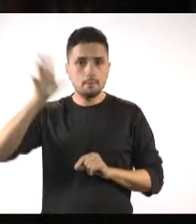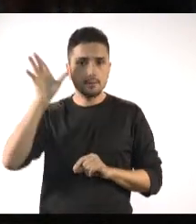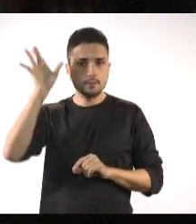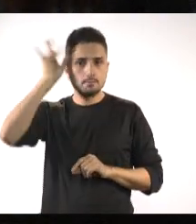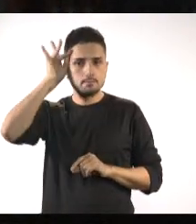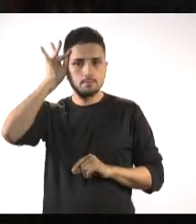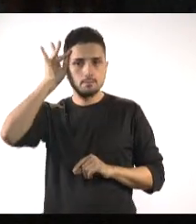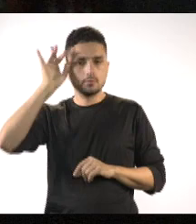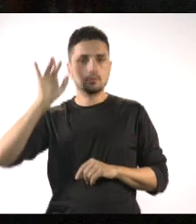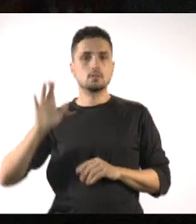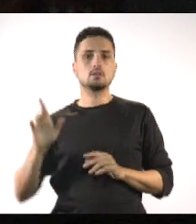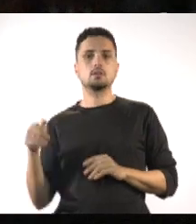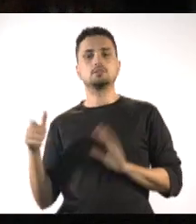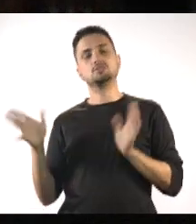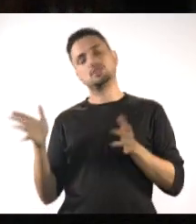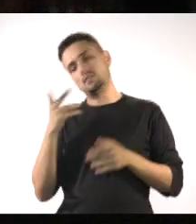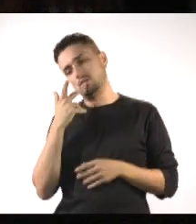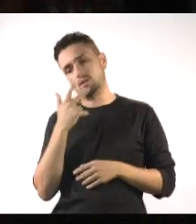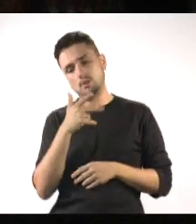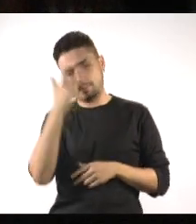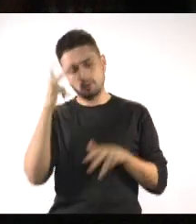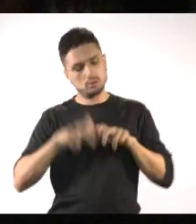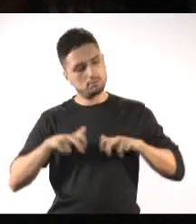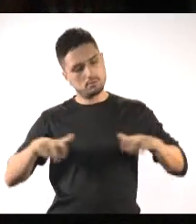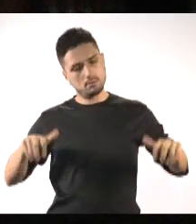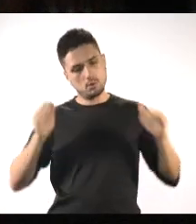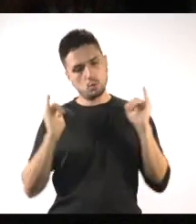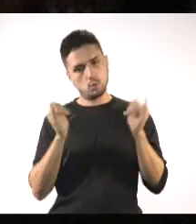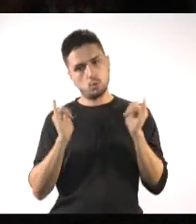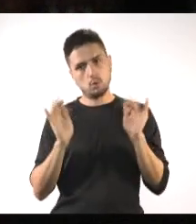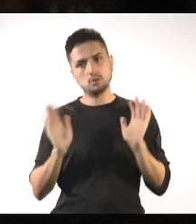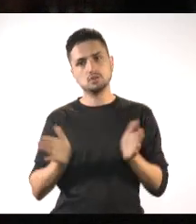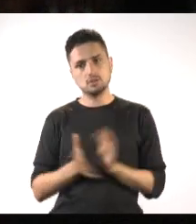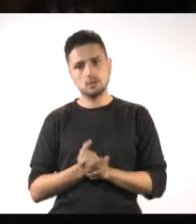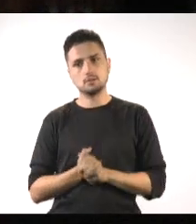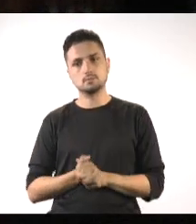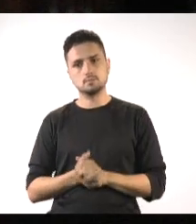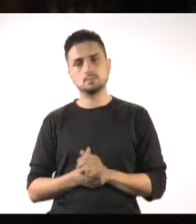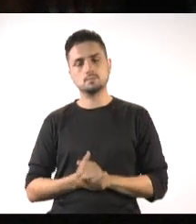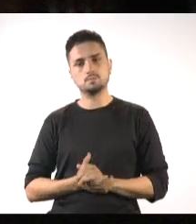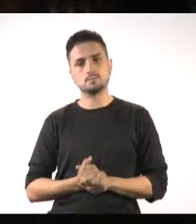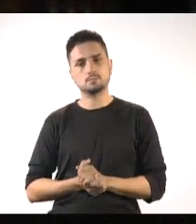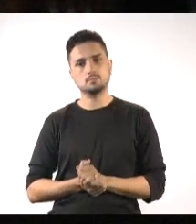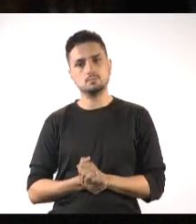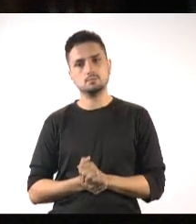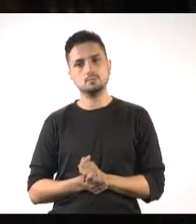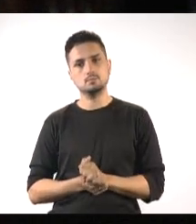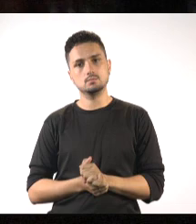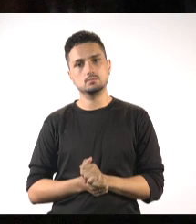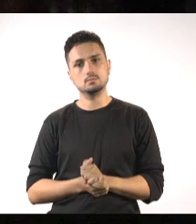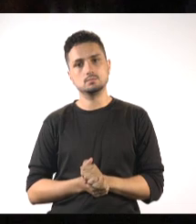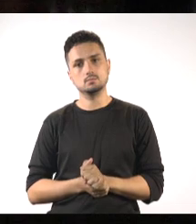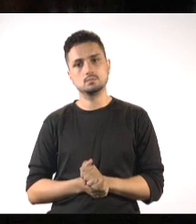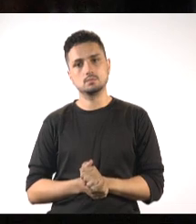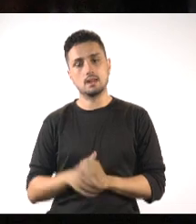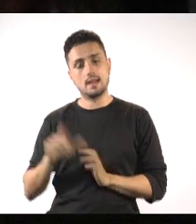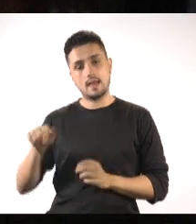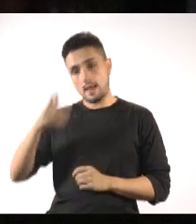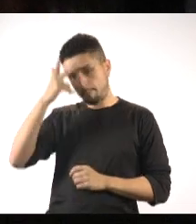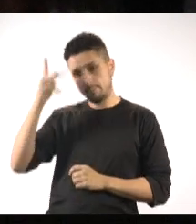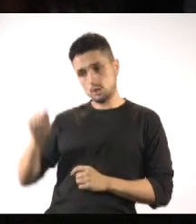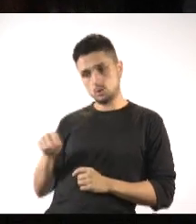isso já foi dito quase por todos os que vieram antes, falando antes de mim, é o próximo de quem a gente se